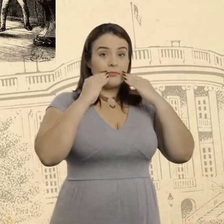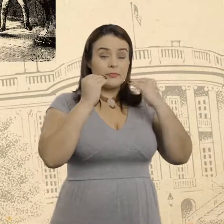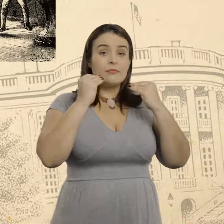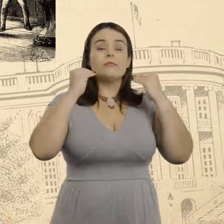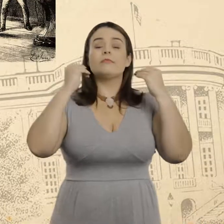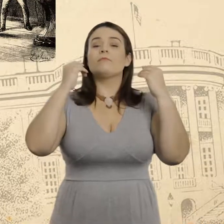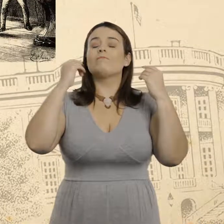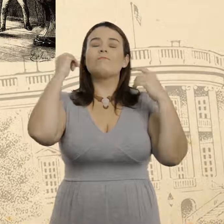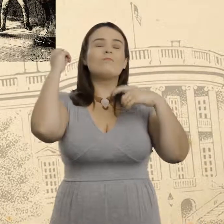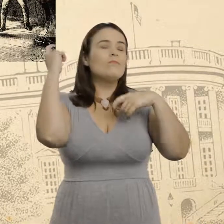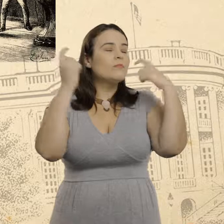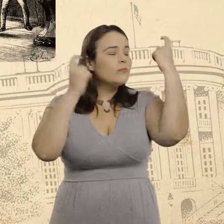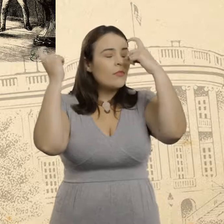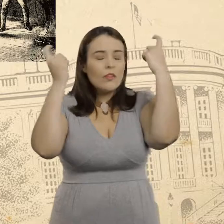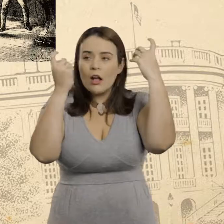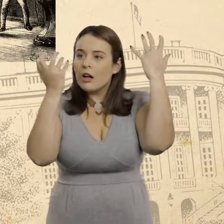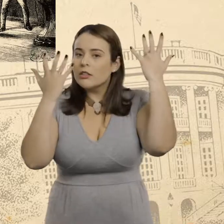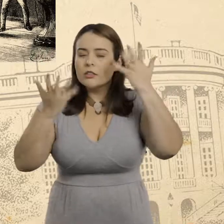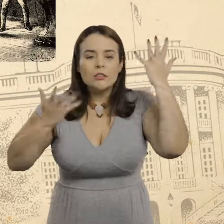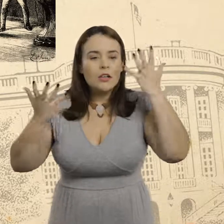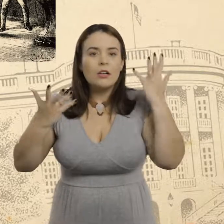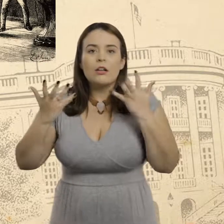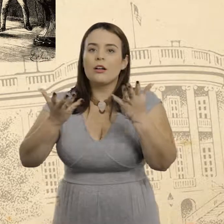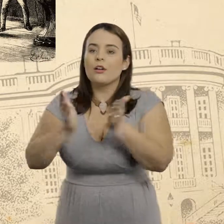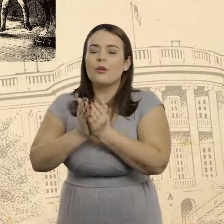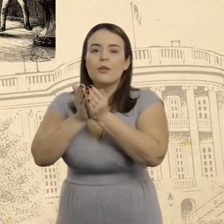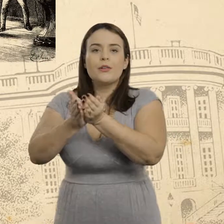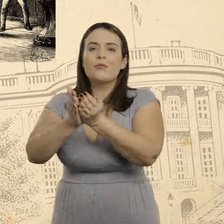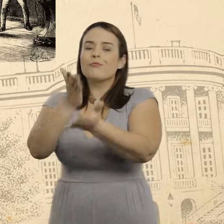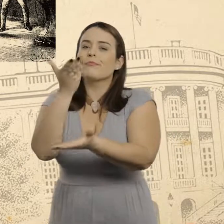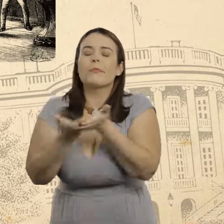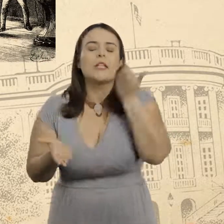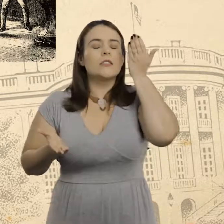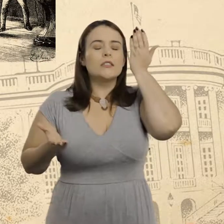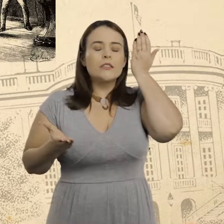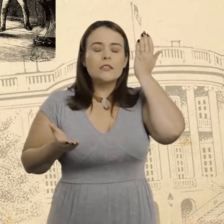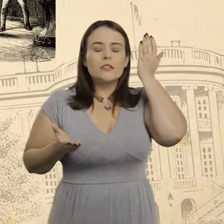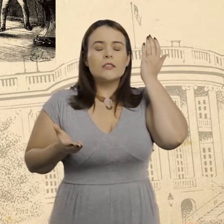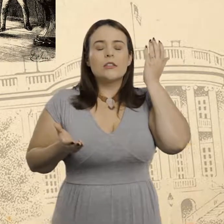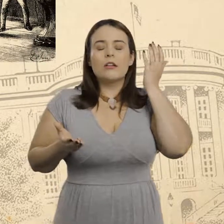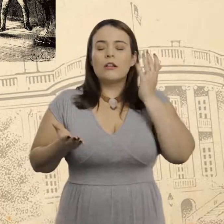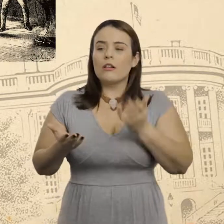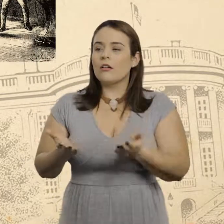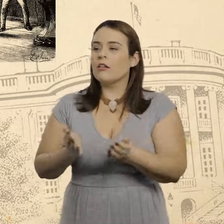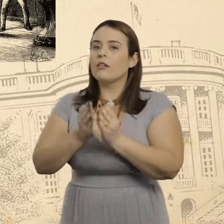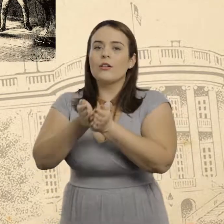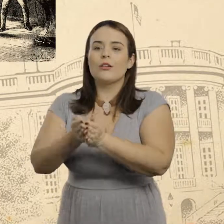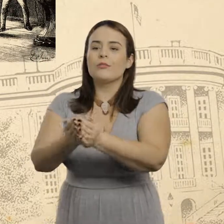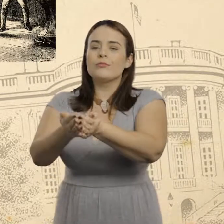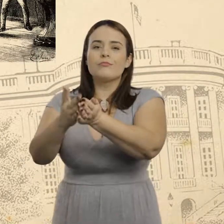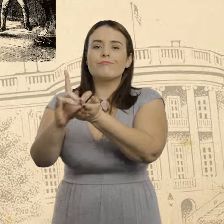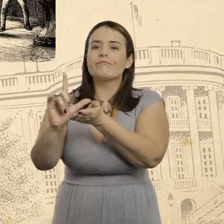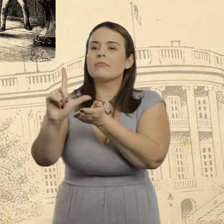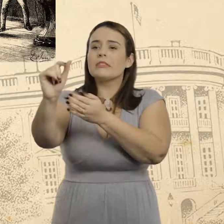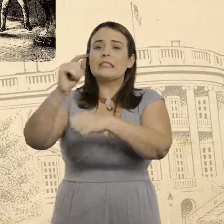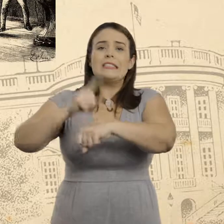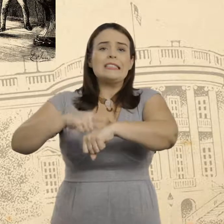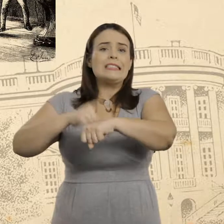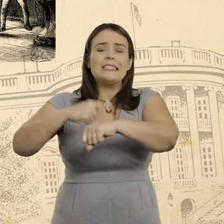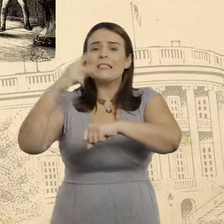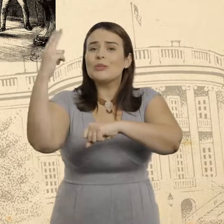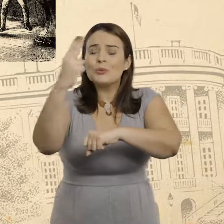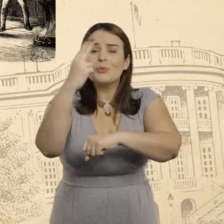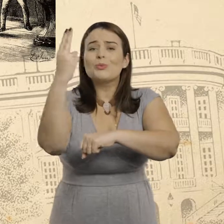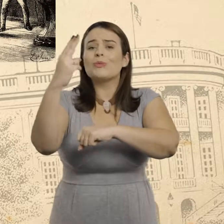Phileas Fogg ficou muito perturbado por ter perdido o navio que ia para a Inglaterra. Nenhum navio que estava de partida chegaria